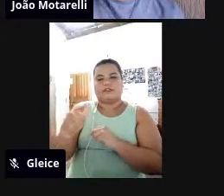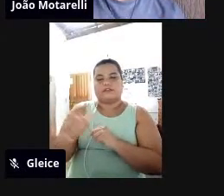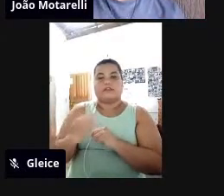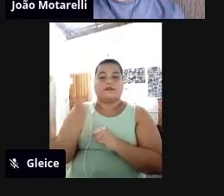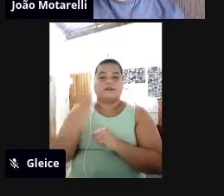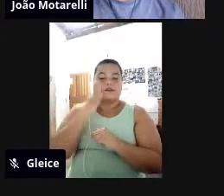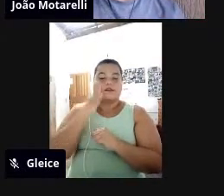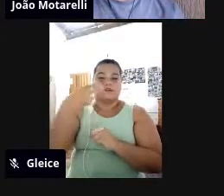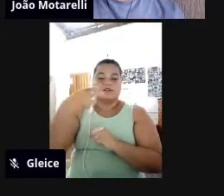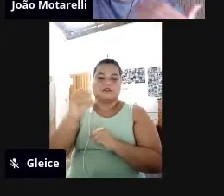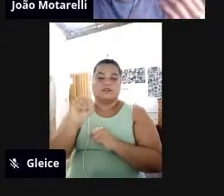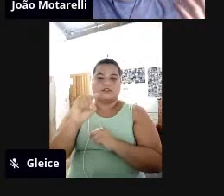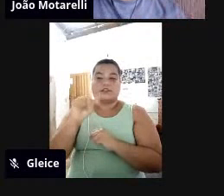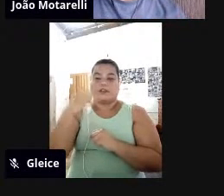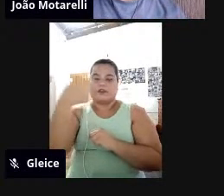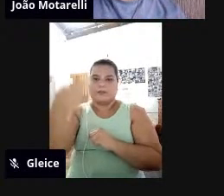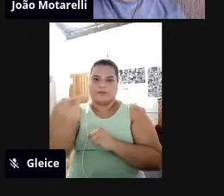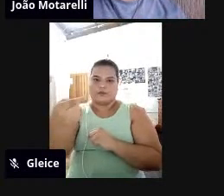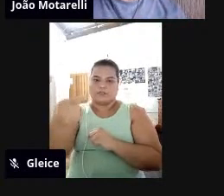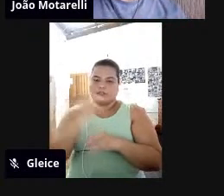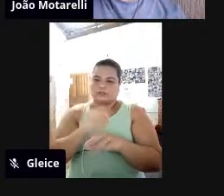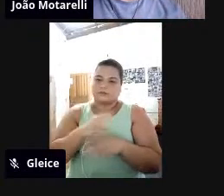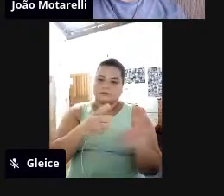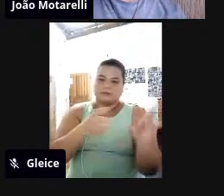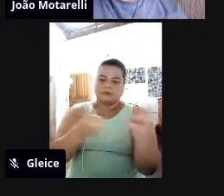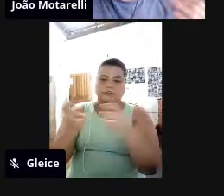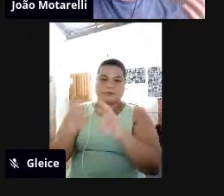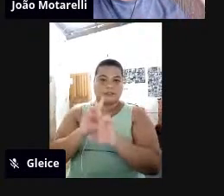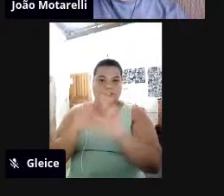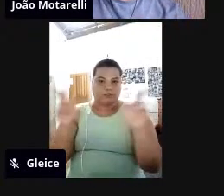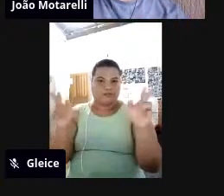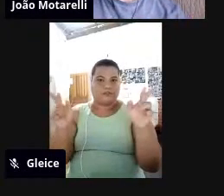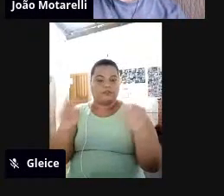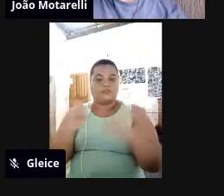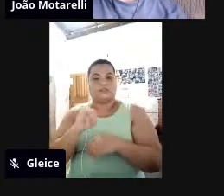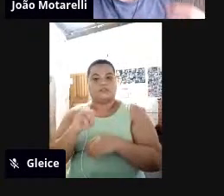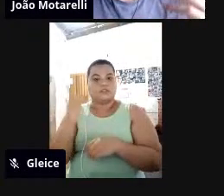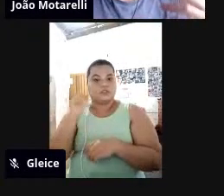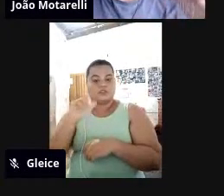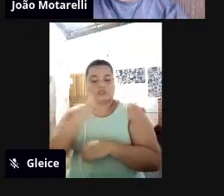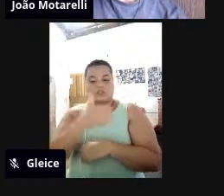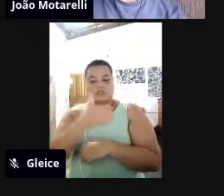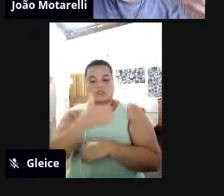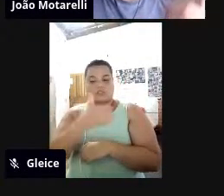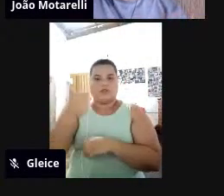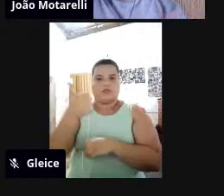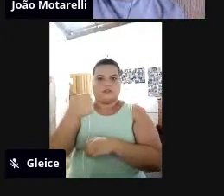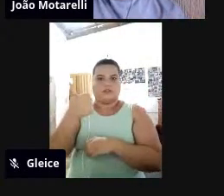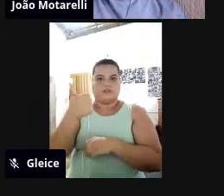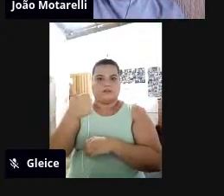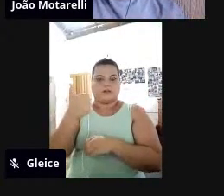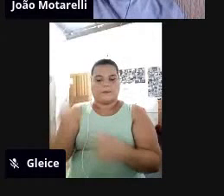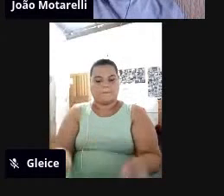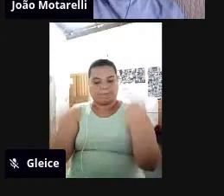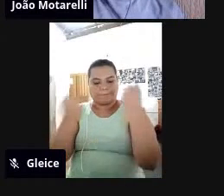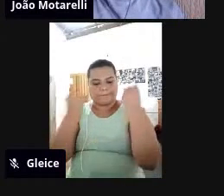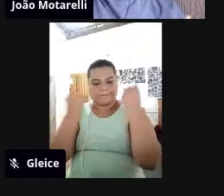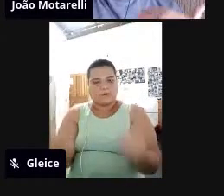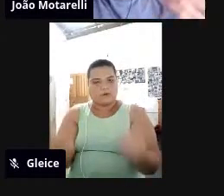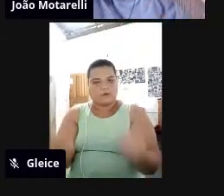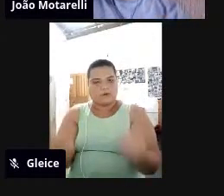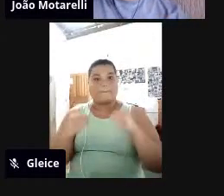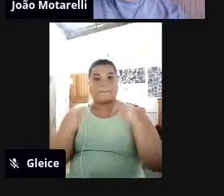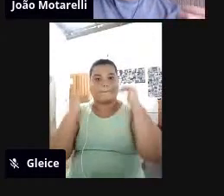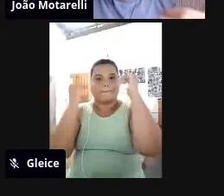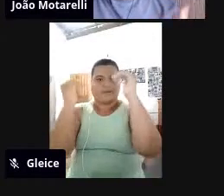Se tiver diferença, aumento de capacidade de levantamento do peso, aumento da